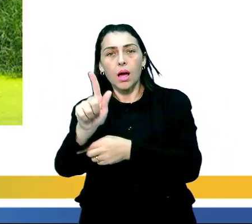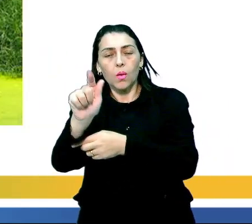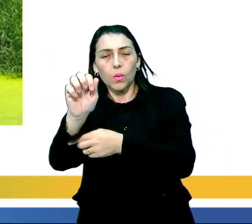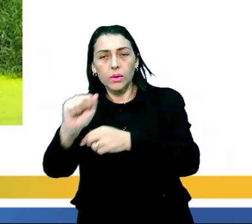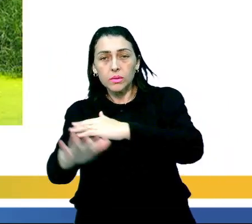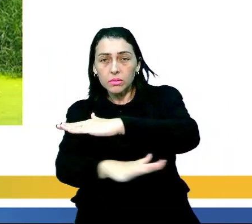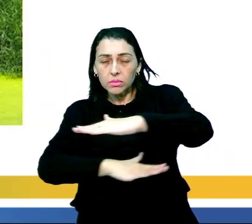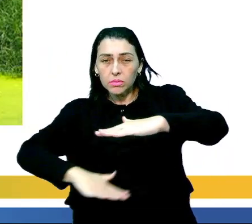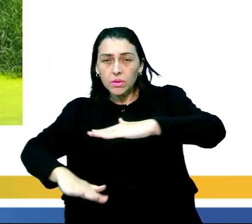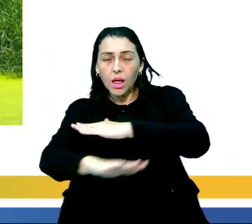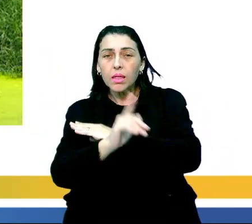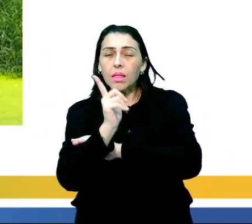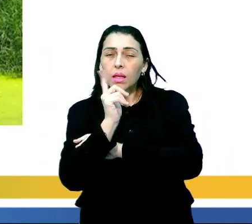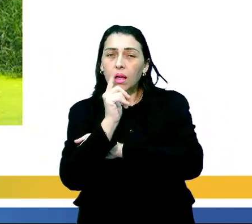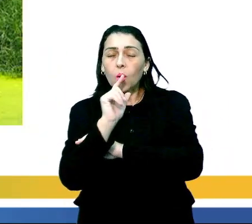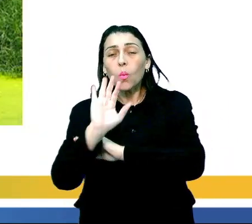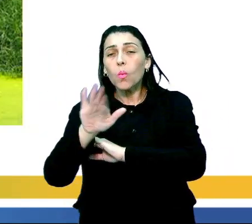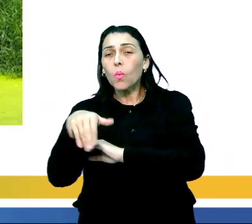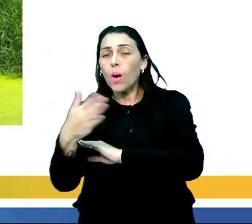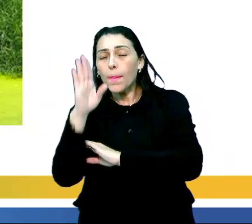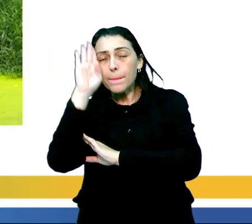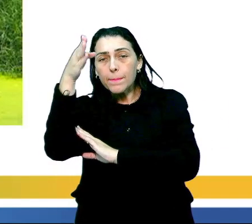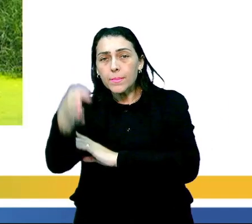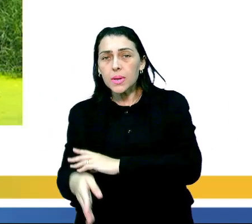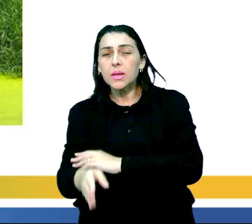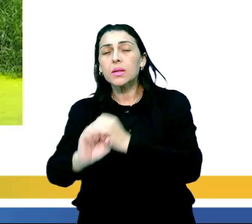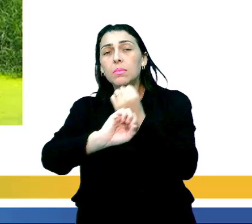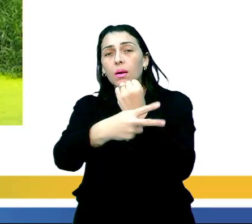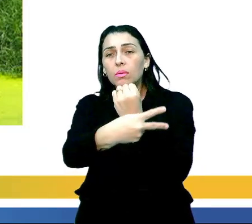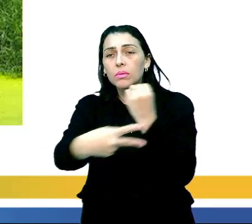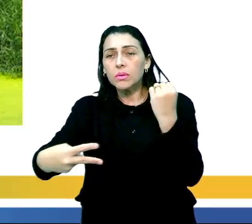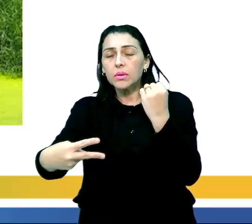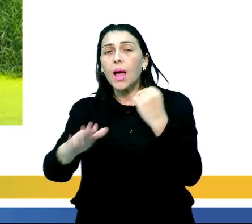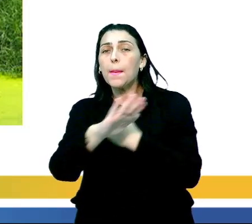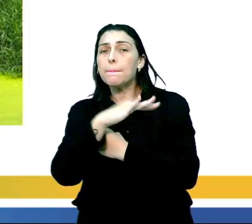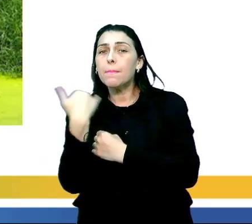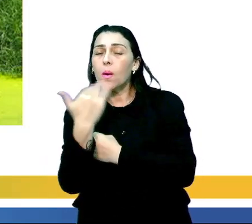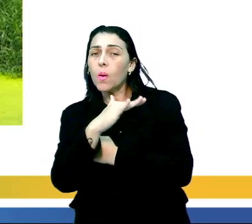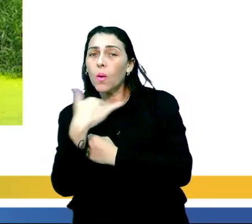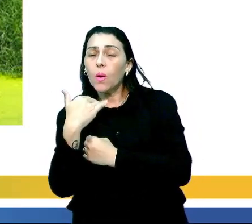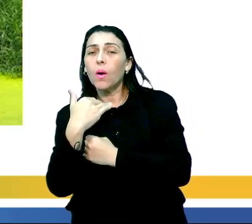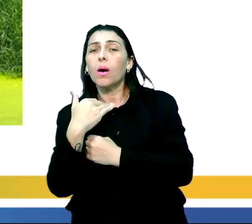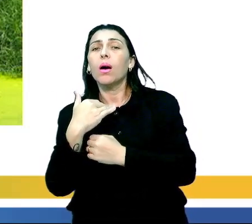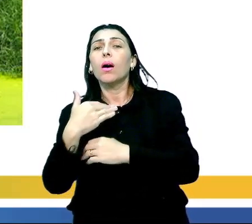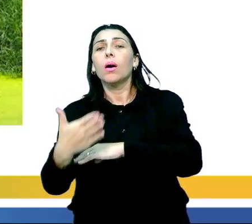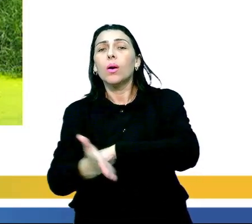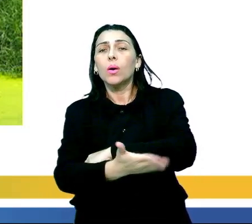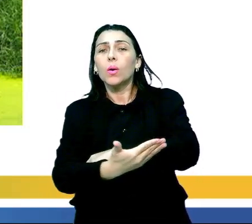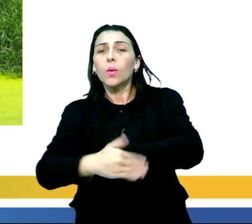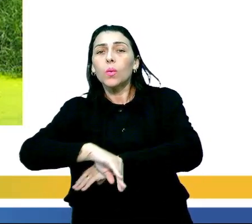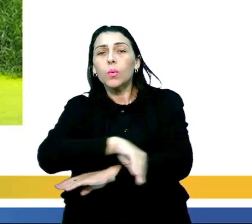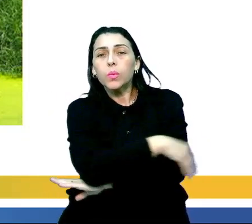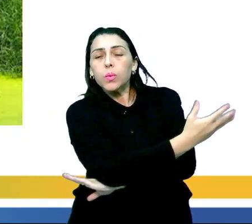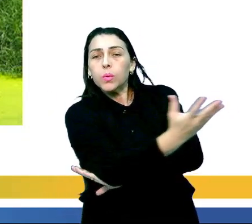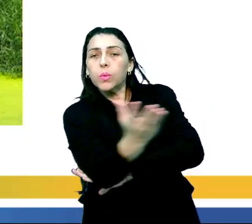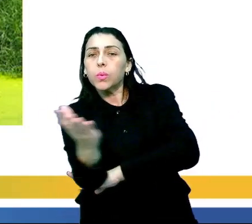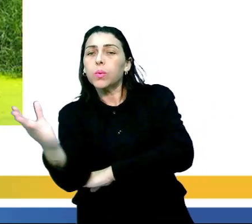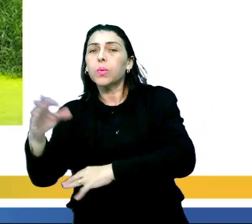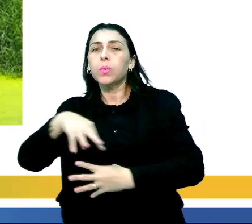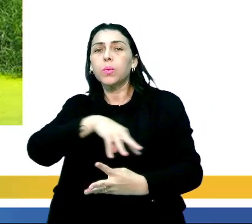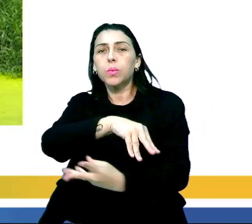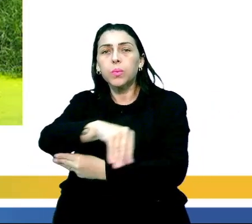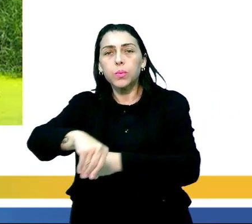superfície, tá? E qual vai ser a principal consequência? A morte de ecossistemas. Olha que interessante o esqueminha